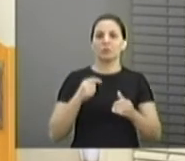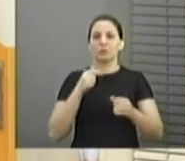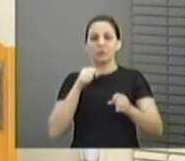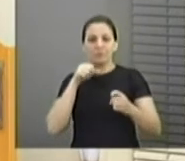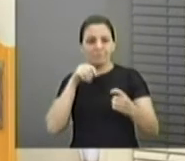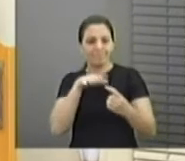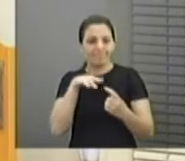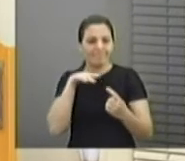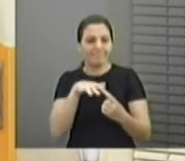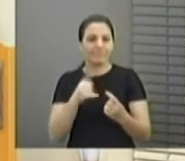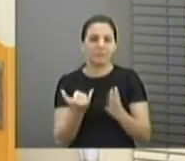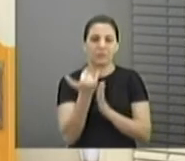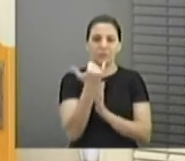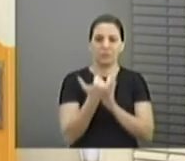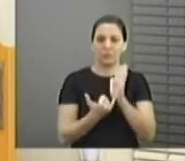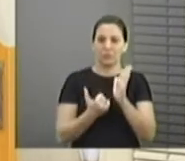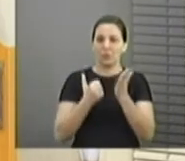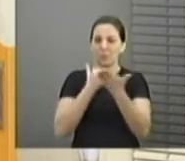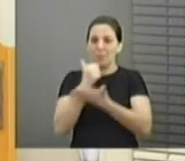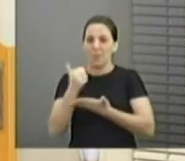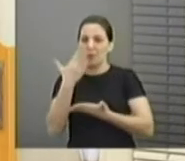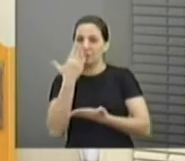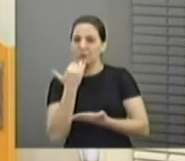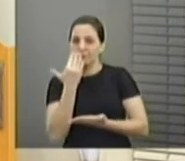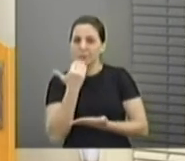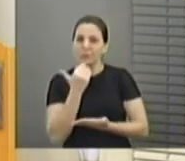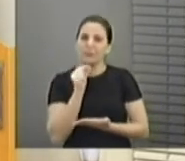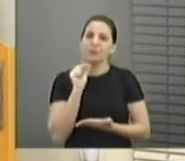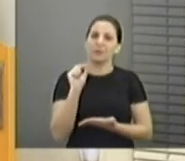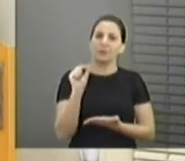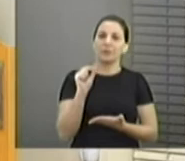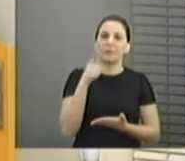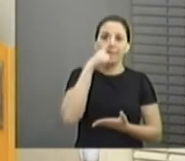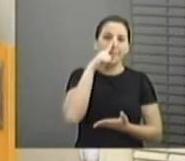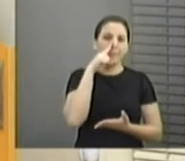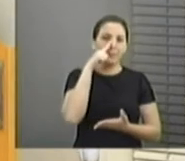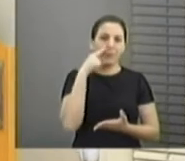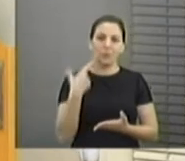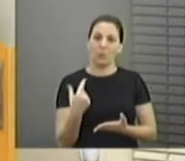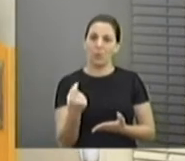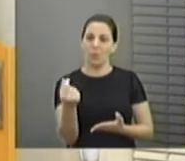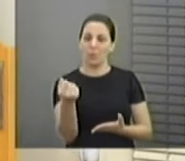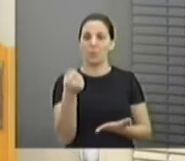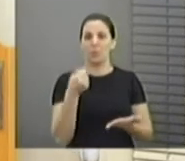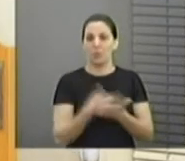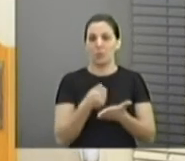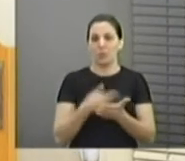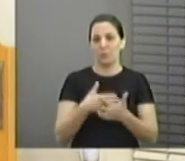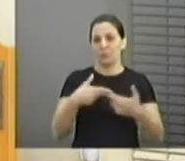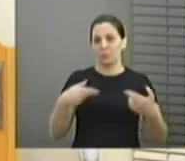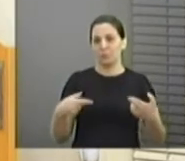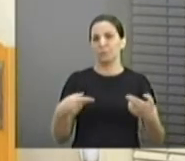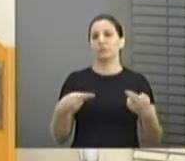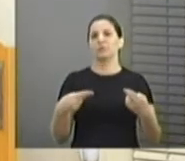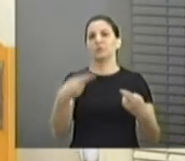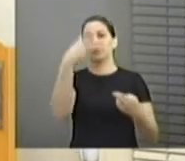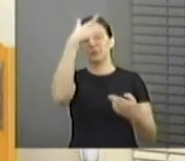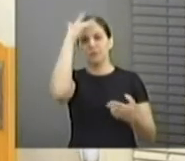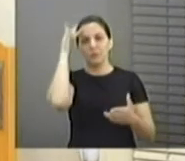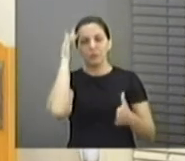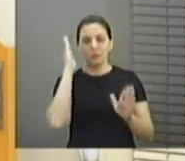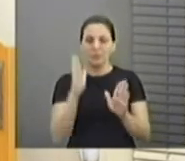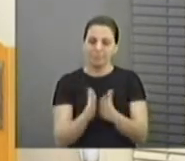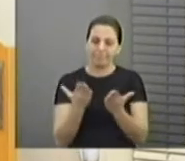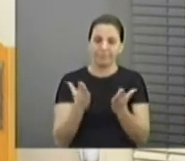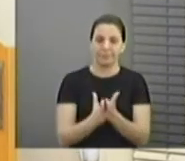inflacionária nos alimentos essenciais que colocam em risco hoje o poder aquisitivo, principalmente da população mais